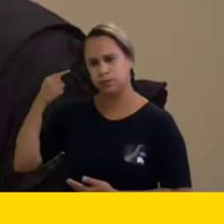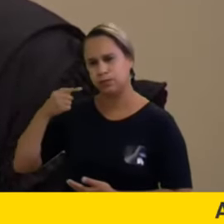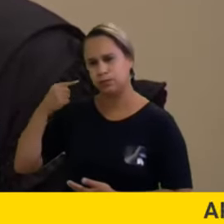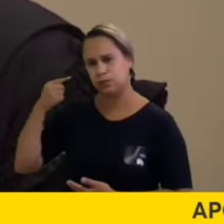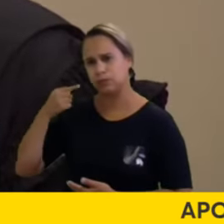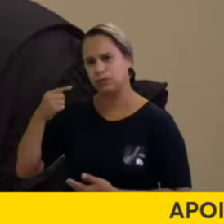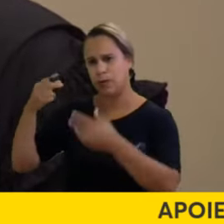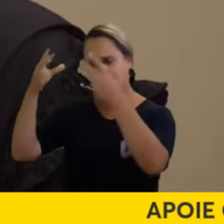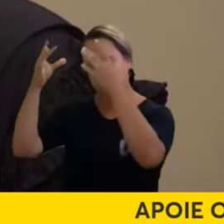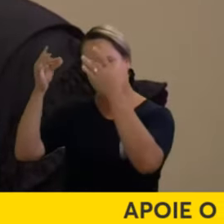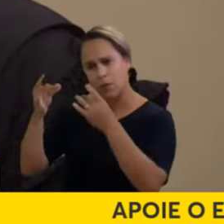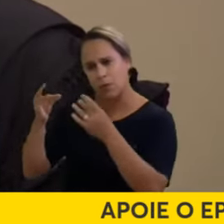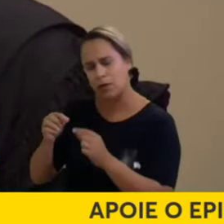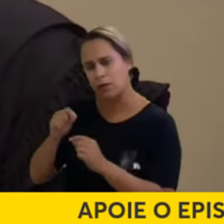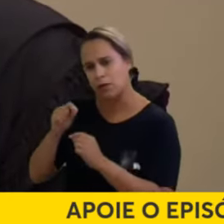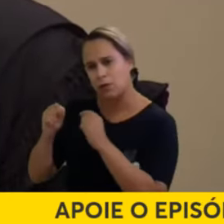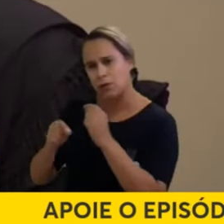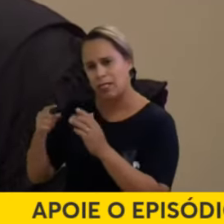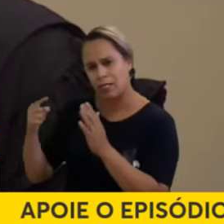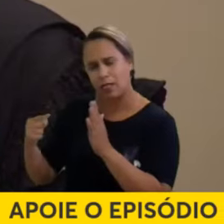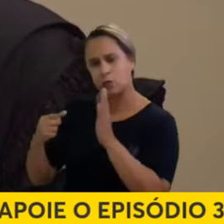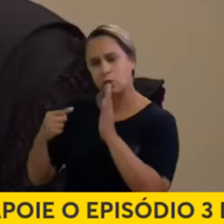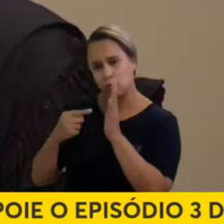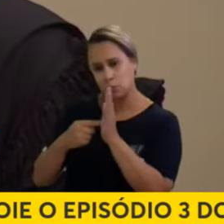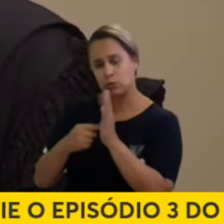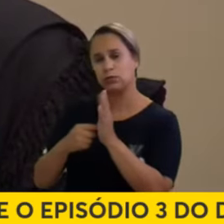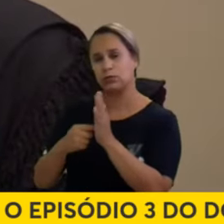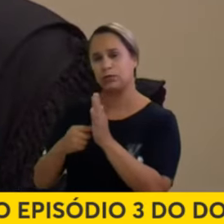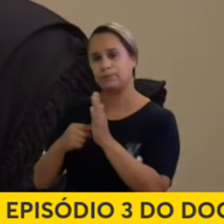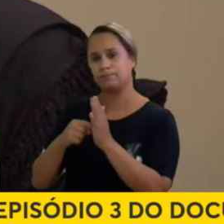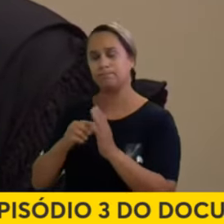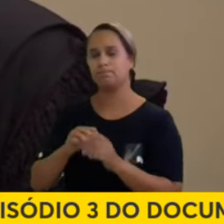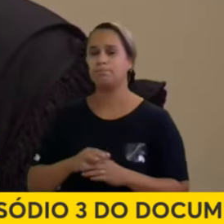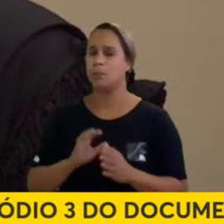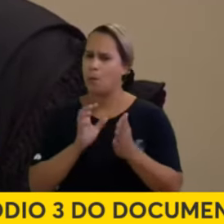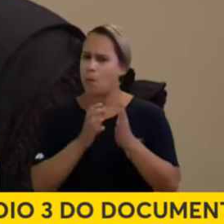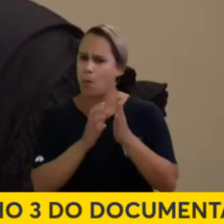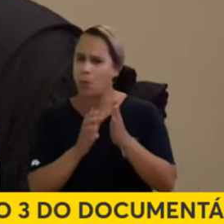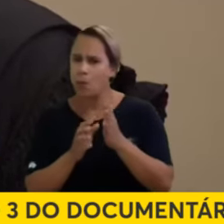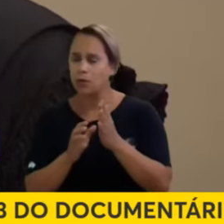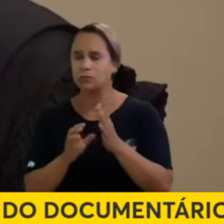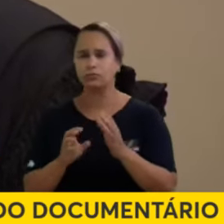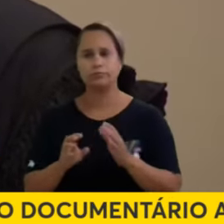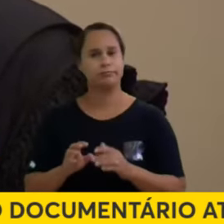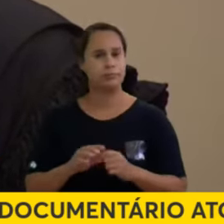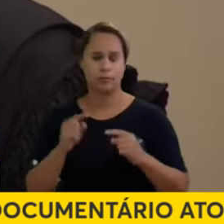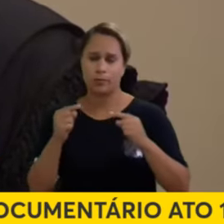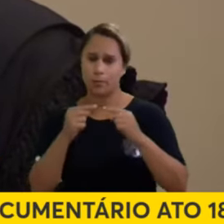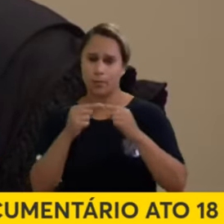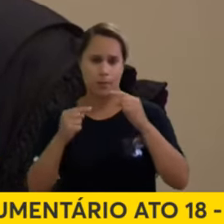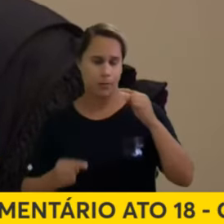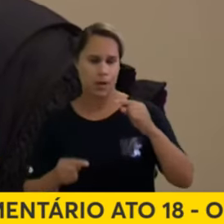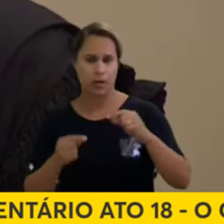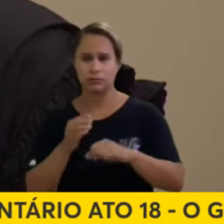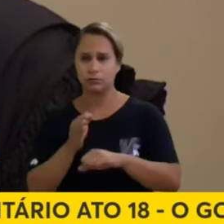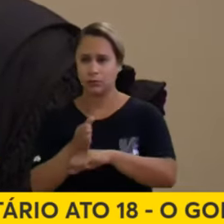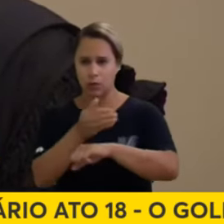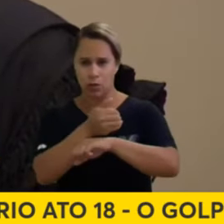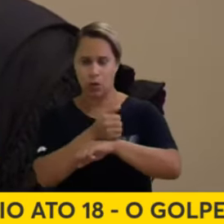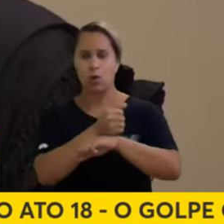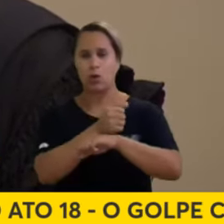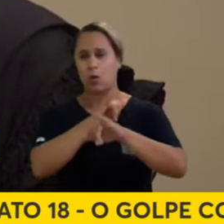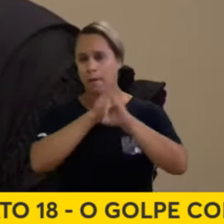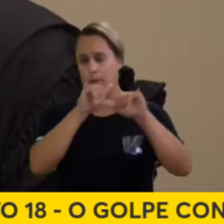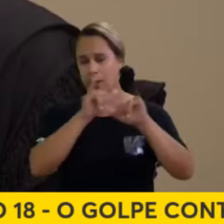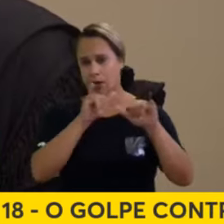denúncia de desvio de ver partidárias não pode ser considerada como despe de pré-campanha razão pela qual o valor de 150.000 mais